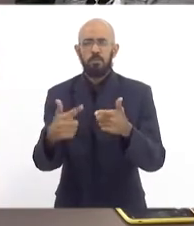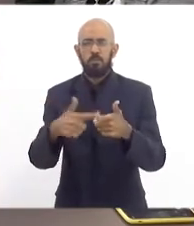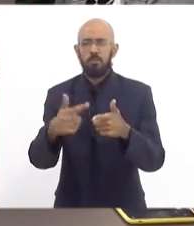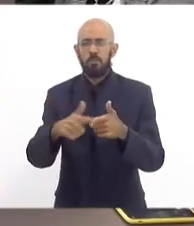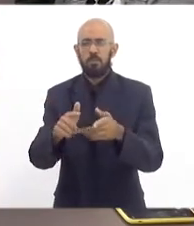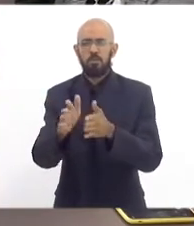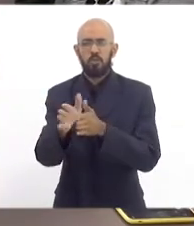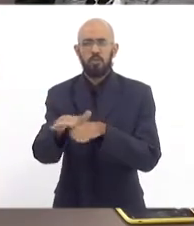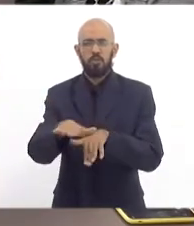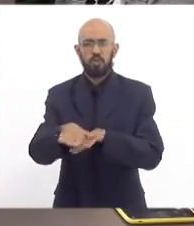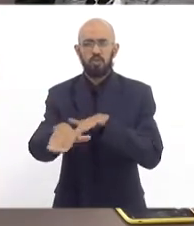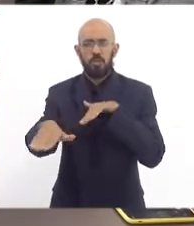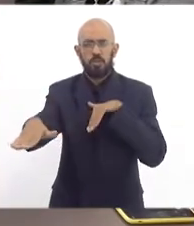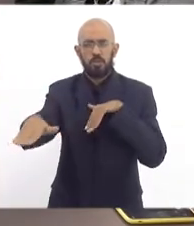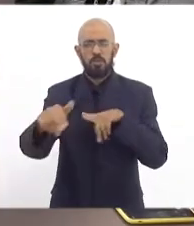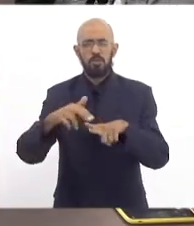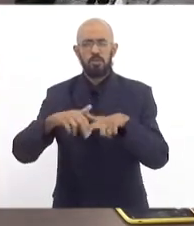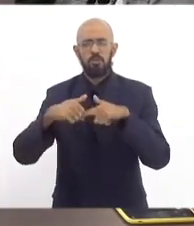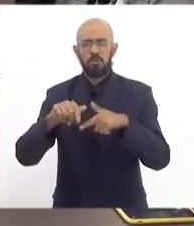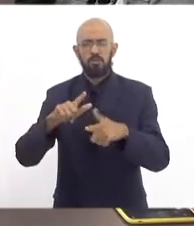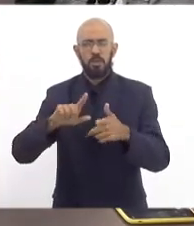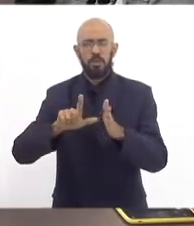o atraso